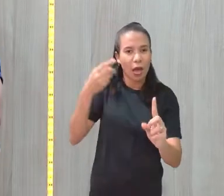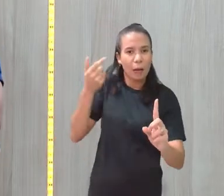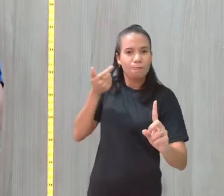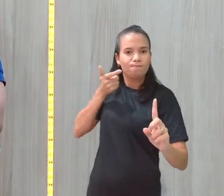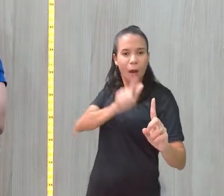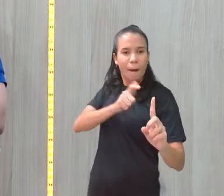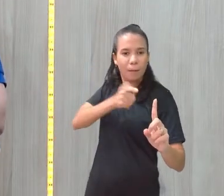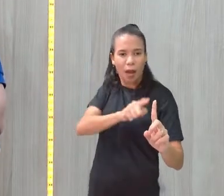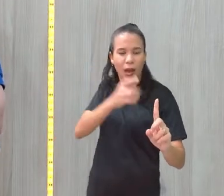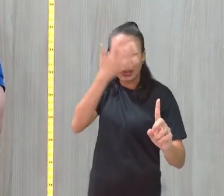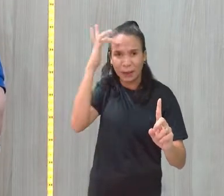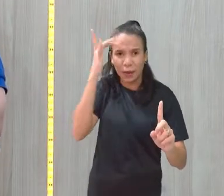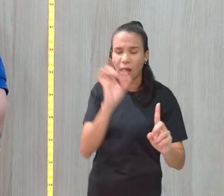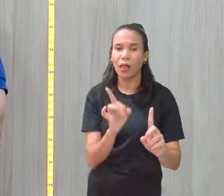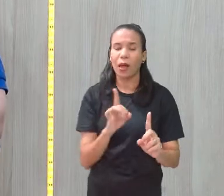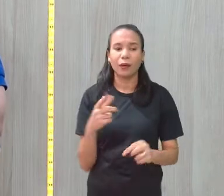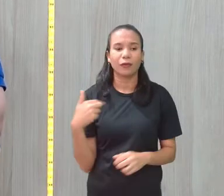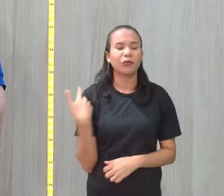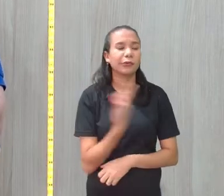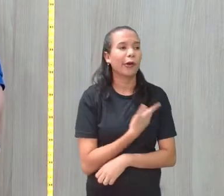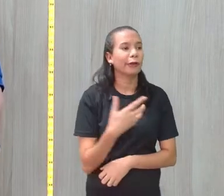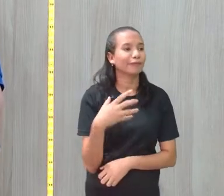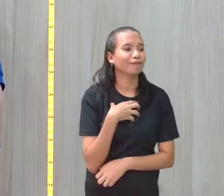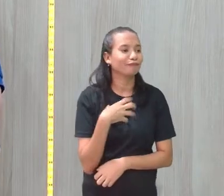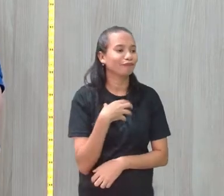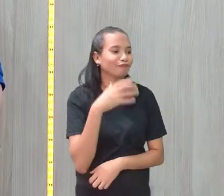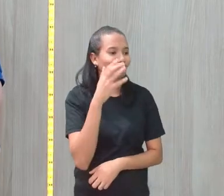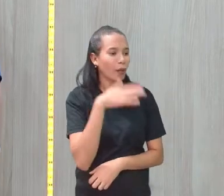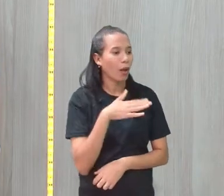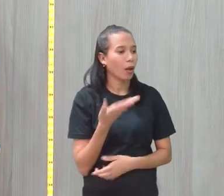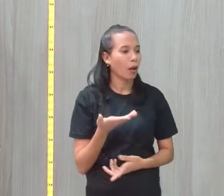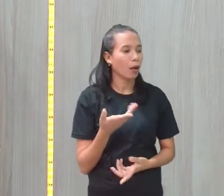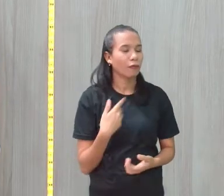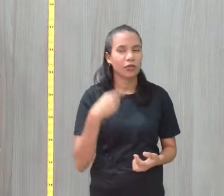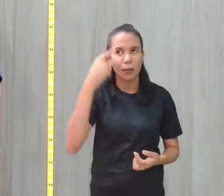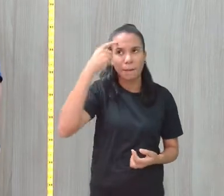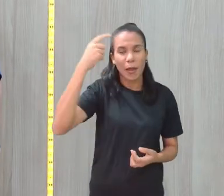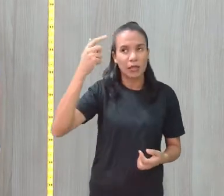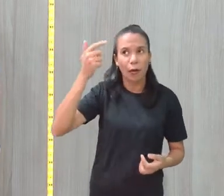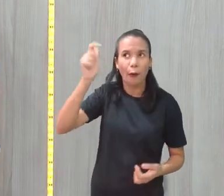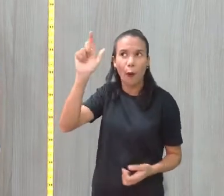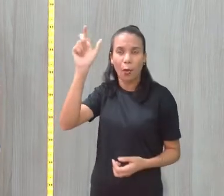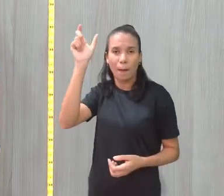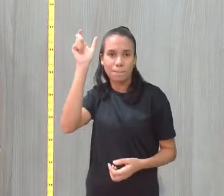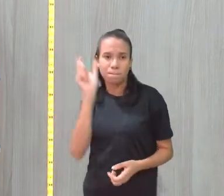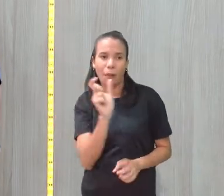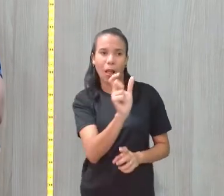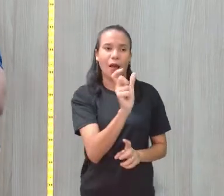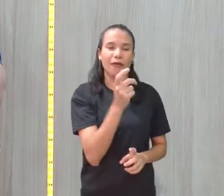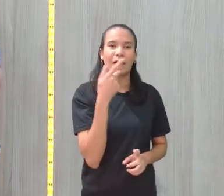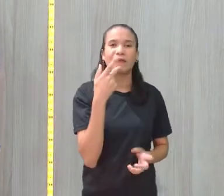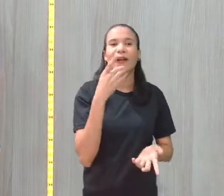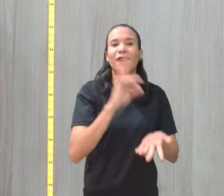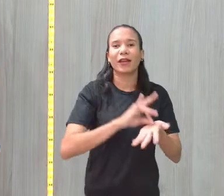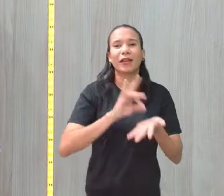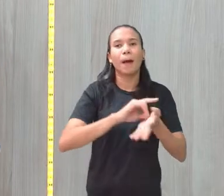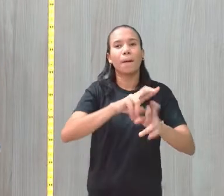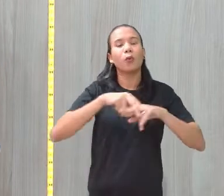na pessoa, né? Se você está chateado com um amigo, então você arruma outras palavras para falar a verdade, né? Então,